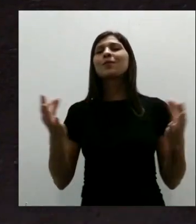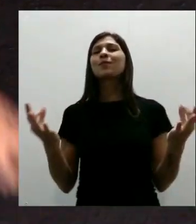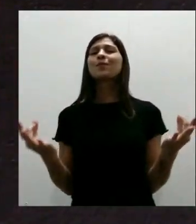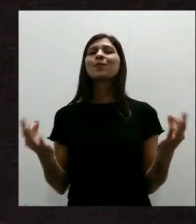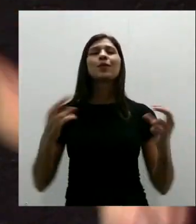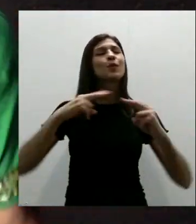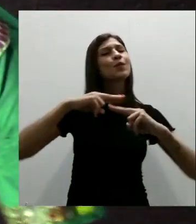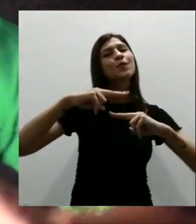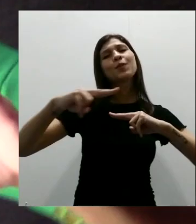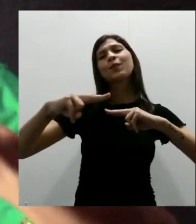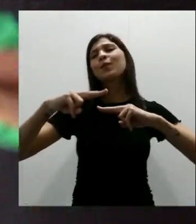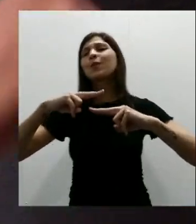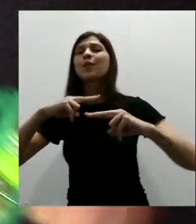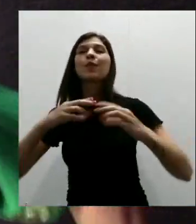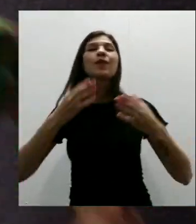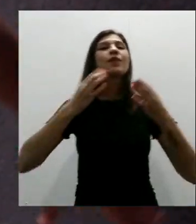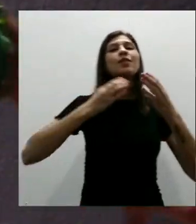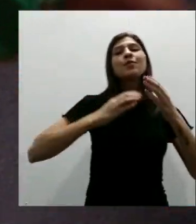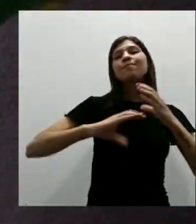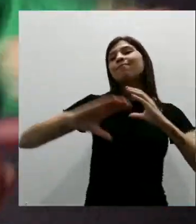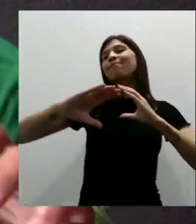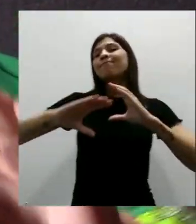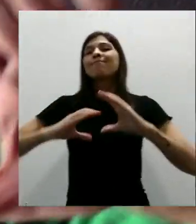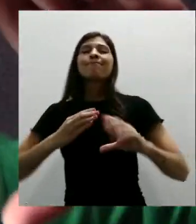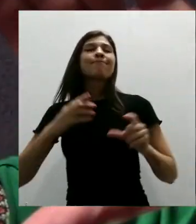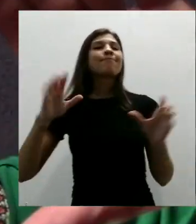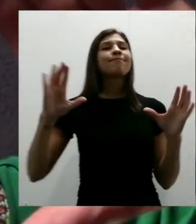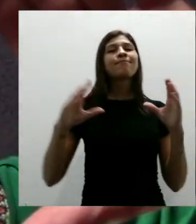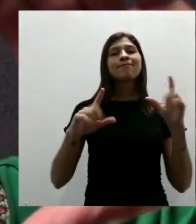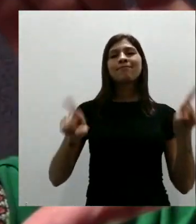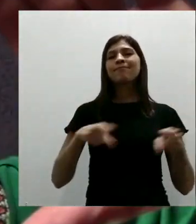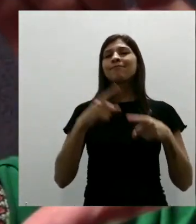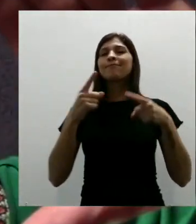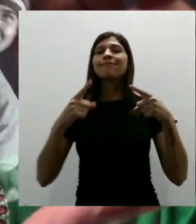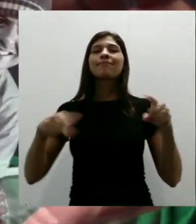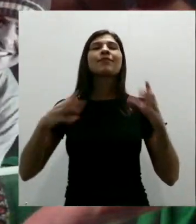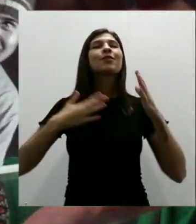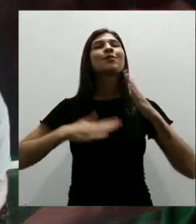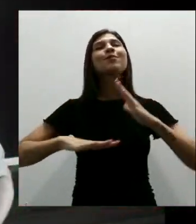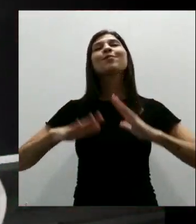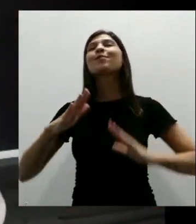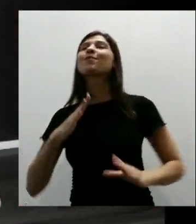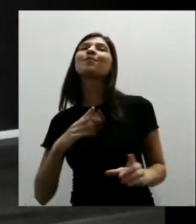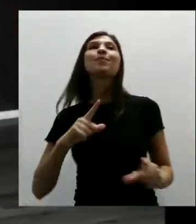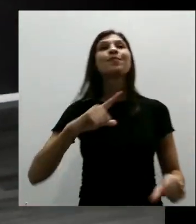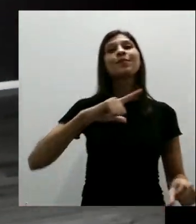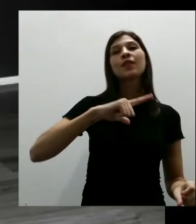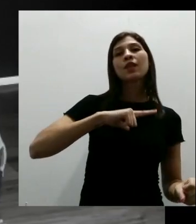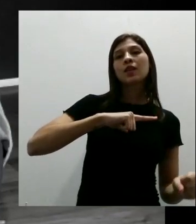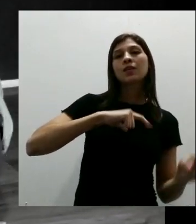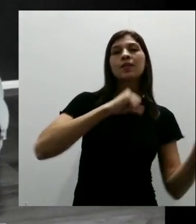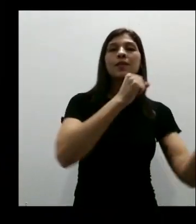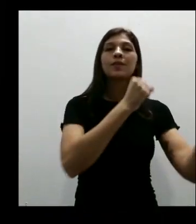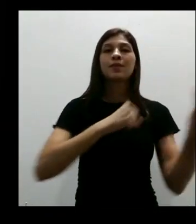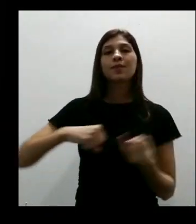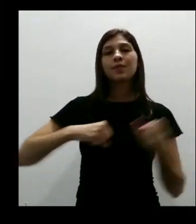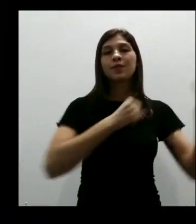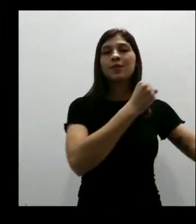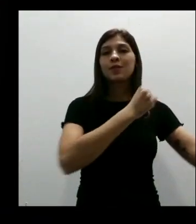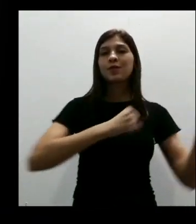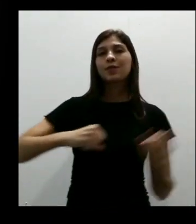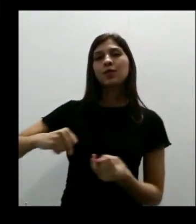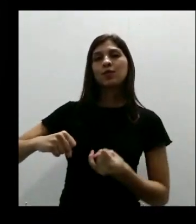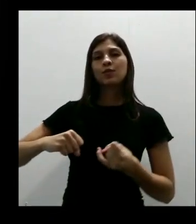tem dança e musicoterapia. Tem jiu-jitsu, capoeira e tem teatro.